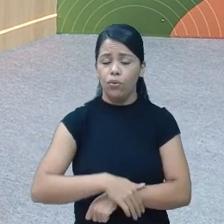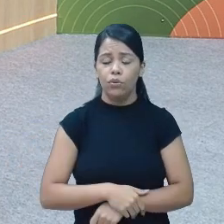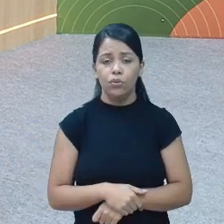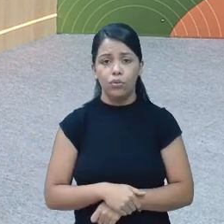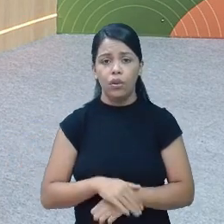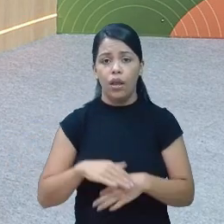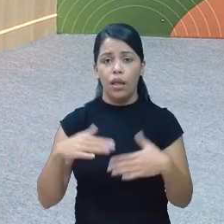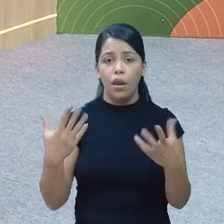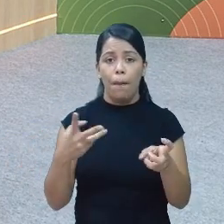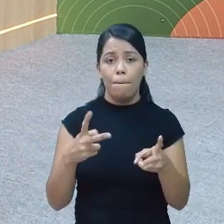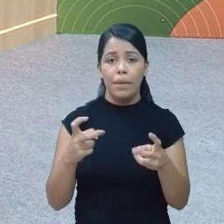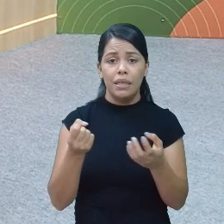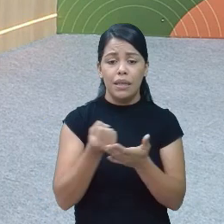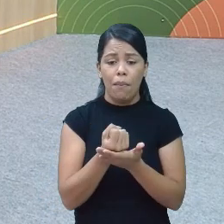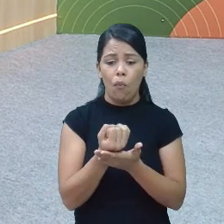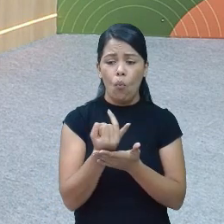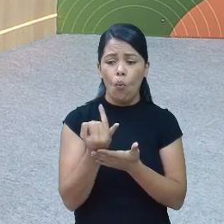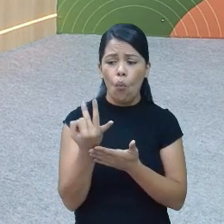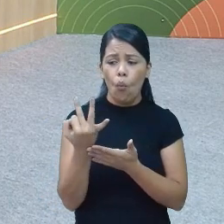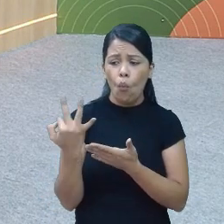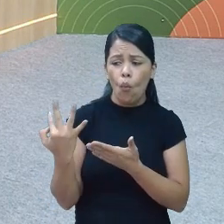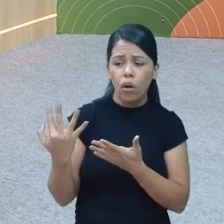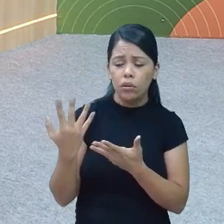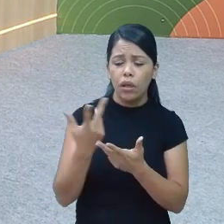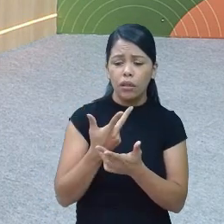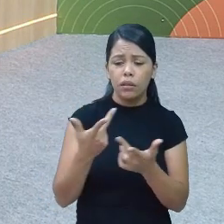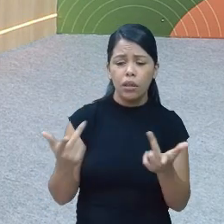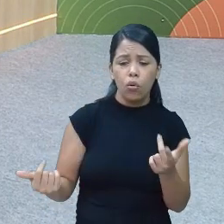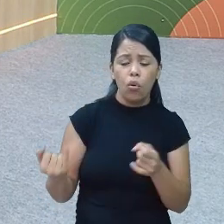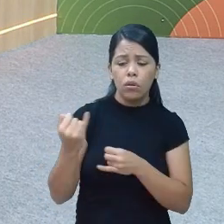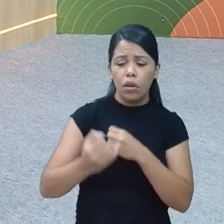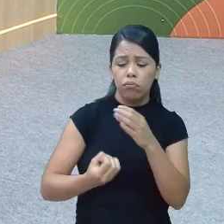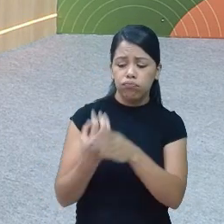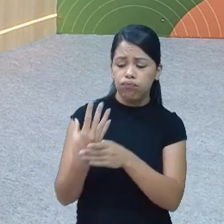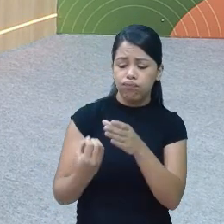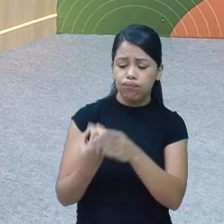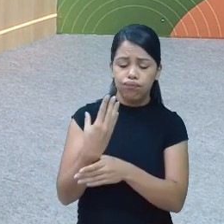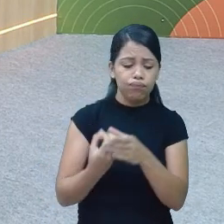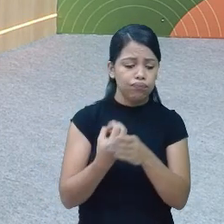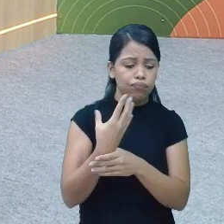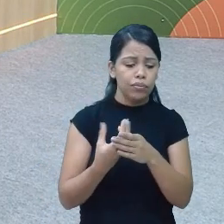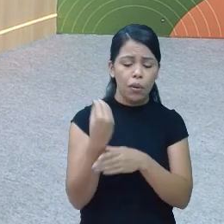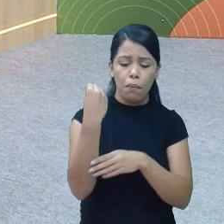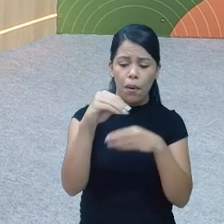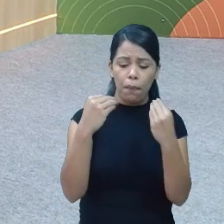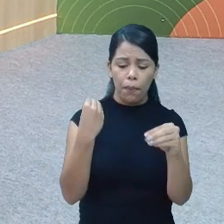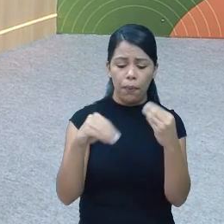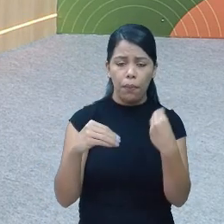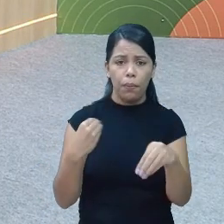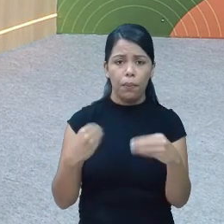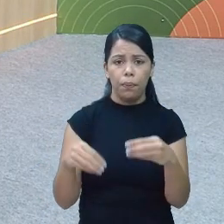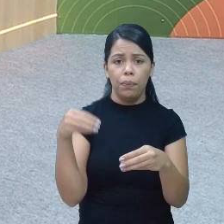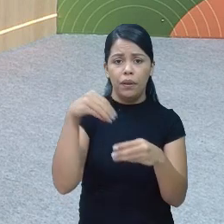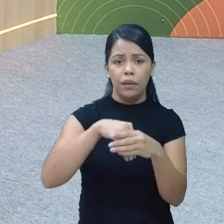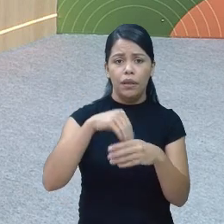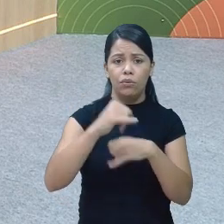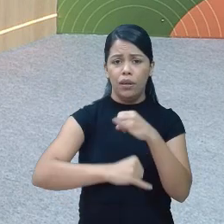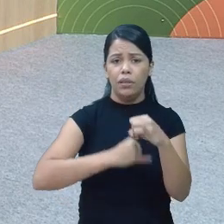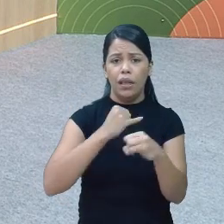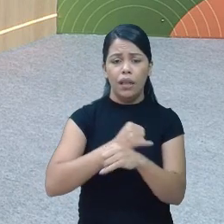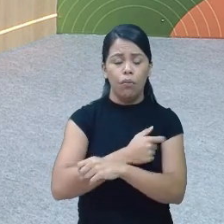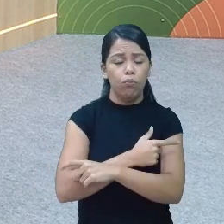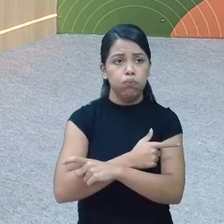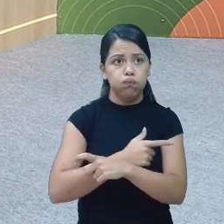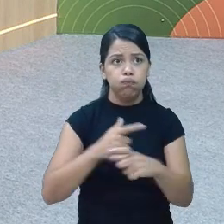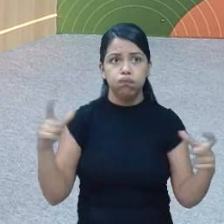de coisas que são geradas nas redes sociais, na internet de uma maneira geral, elas são quantidades muito grandes, né? Ou